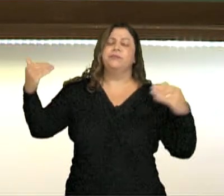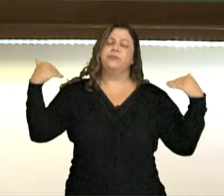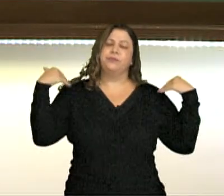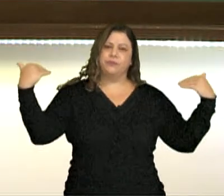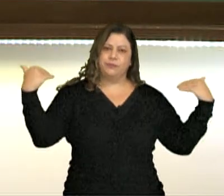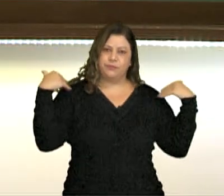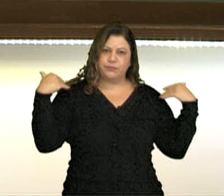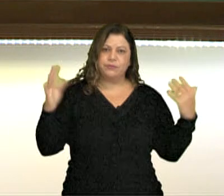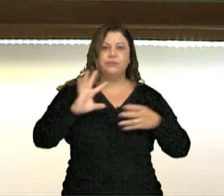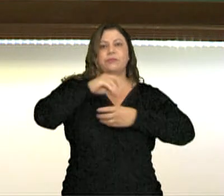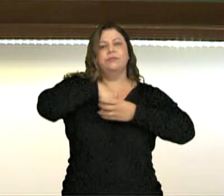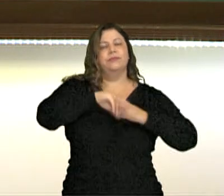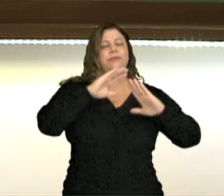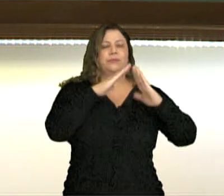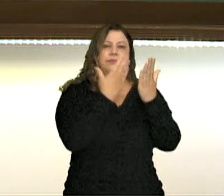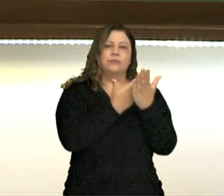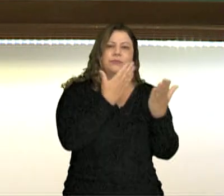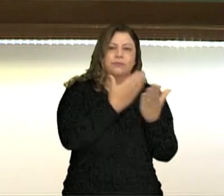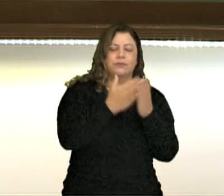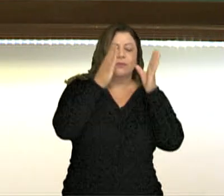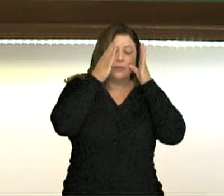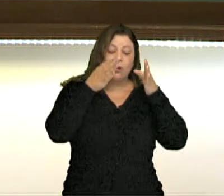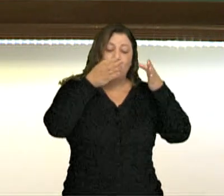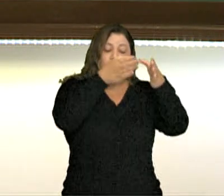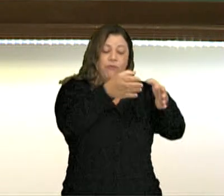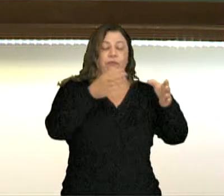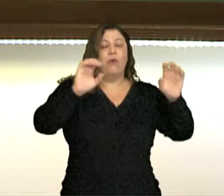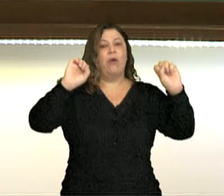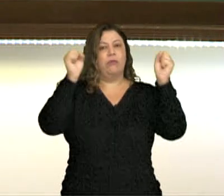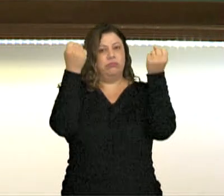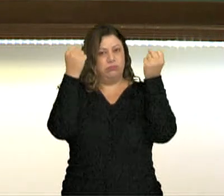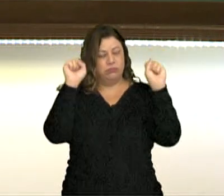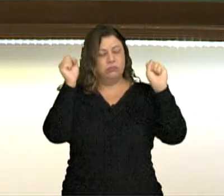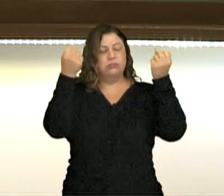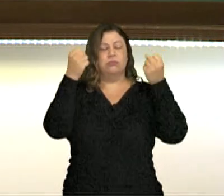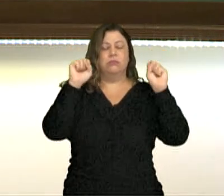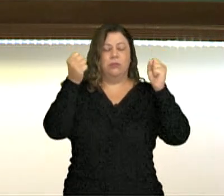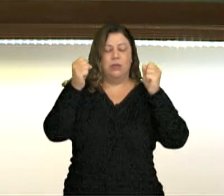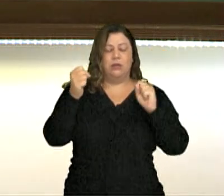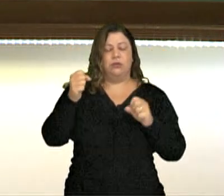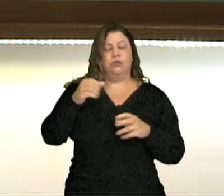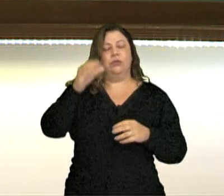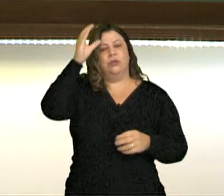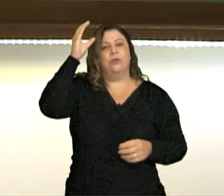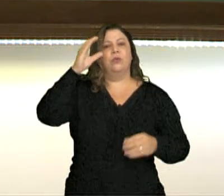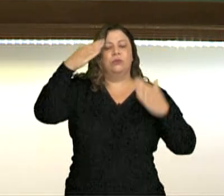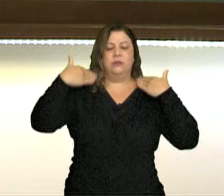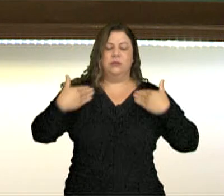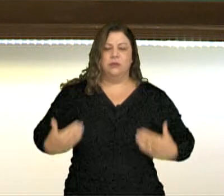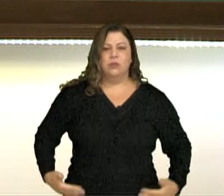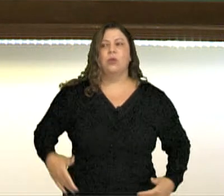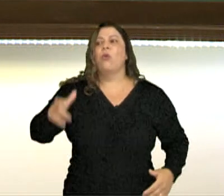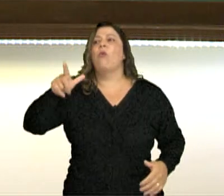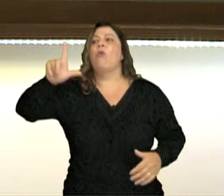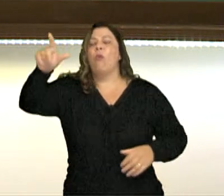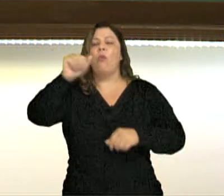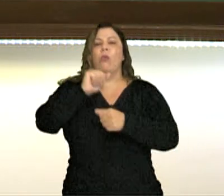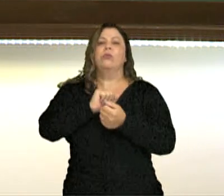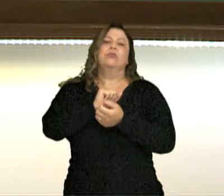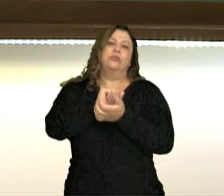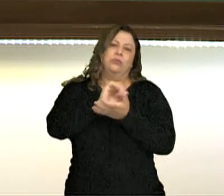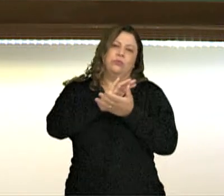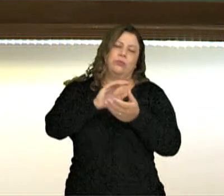às vezes, era realizado com foco na ginástica de conscientização corporal, o outro exercício já era realizado